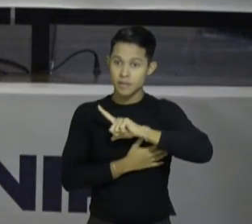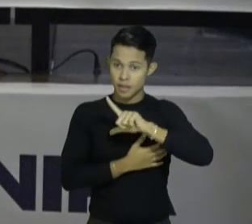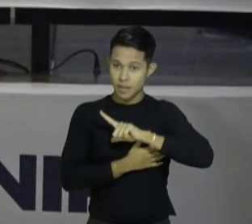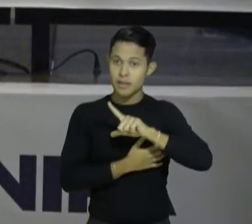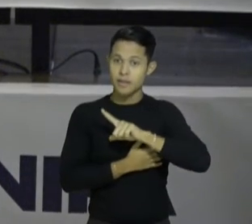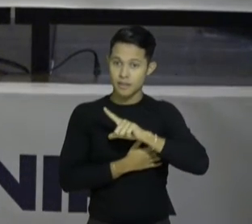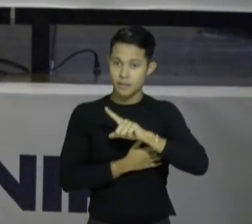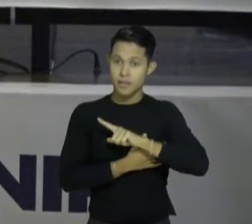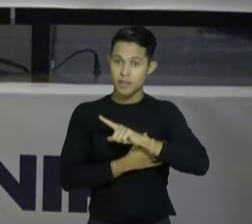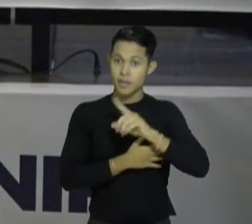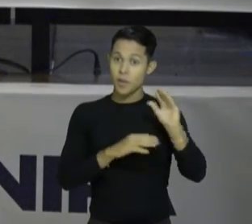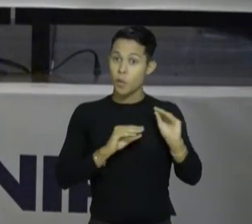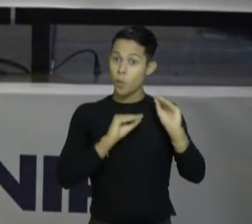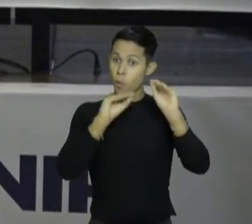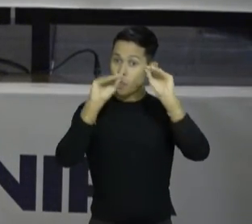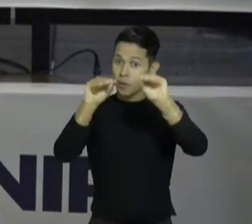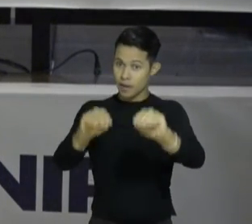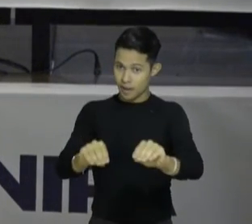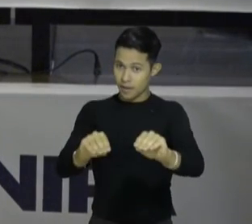colocaram para